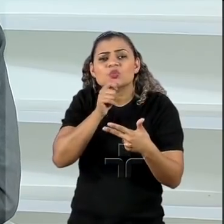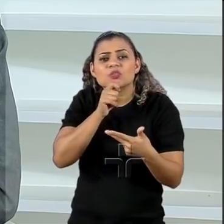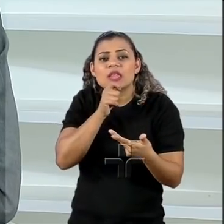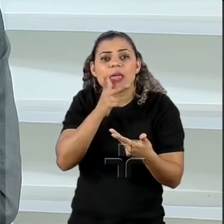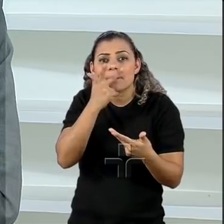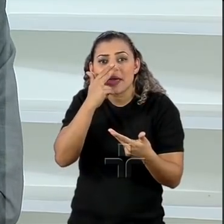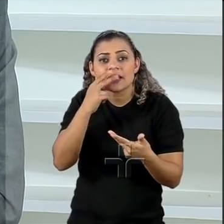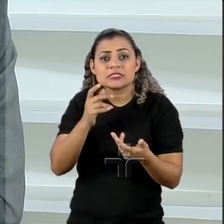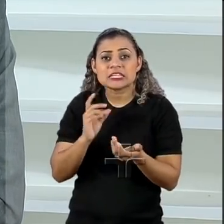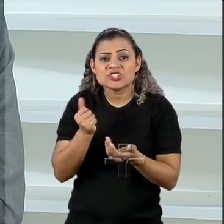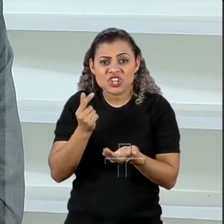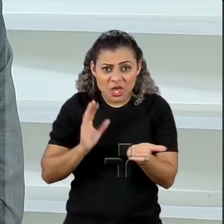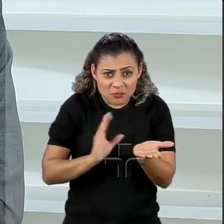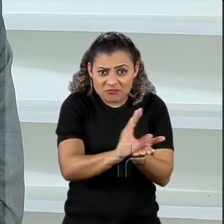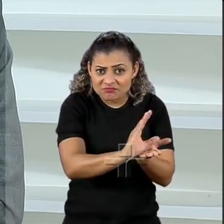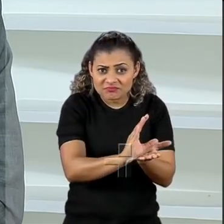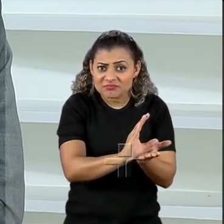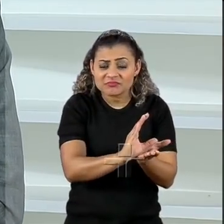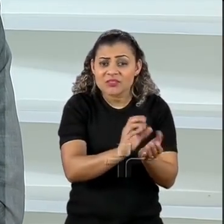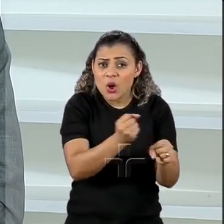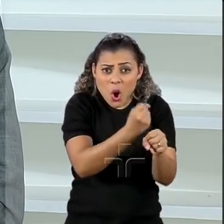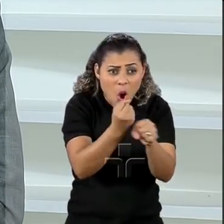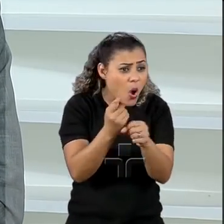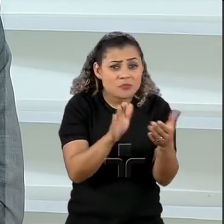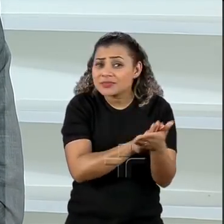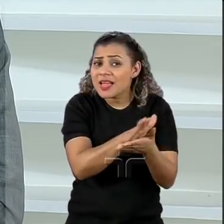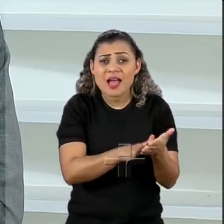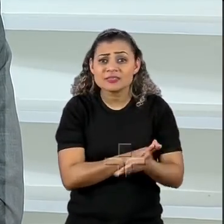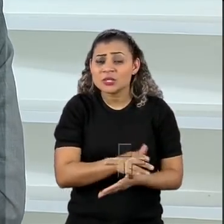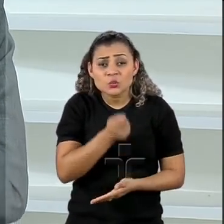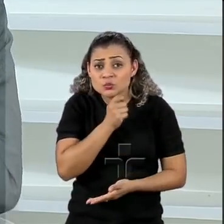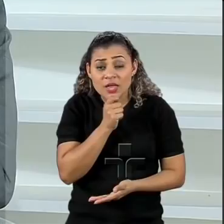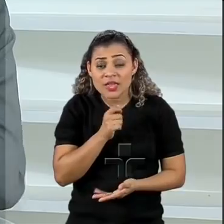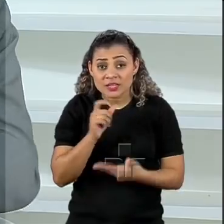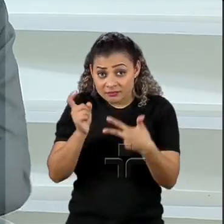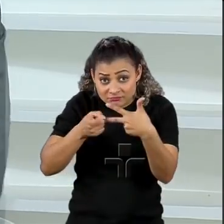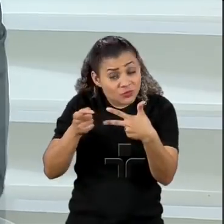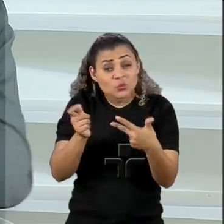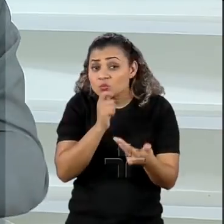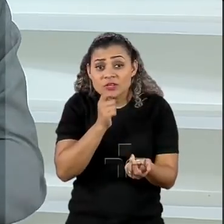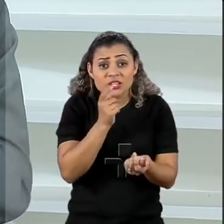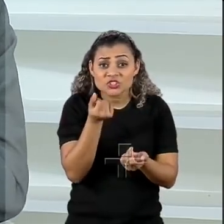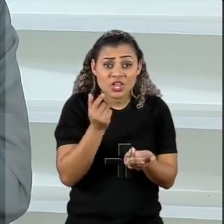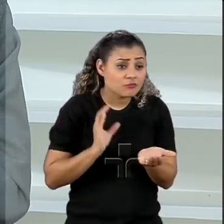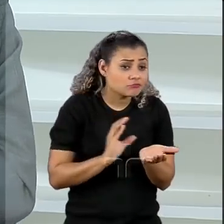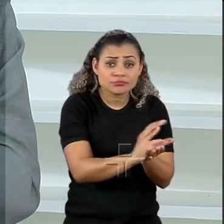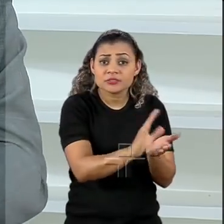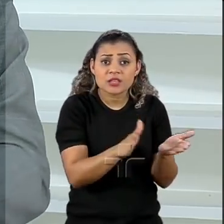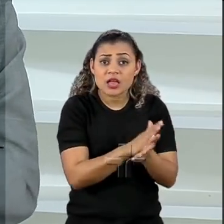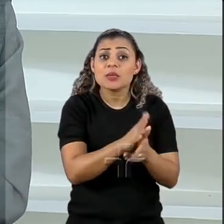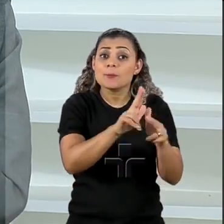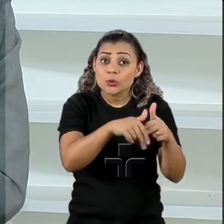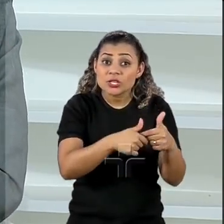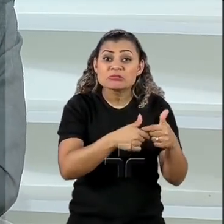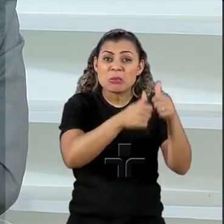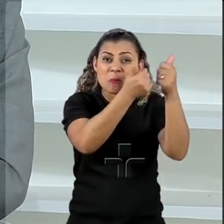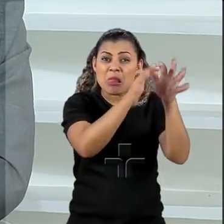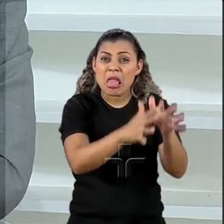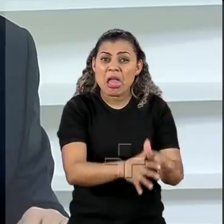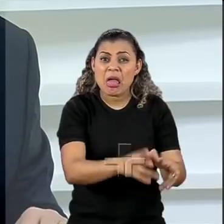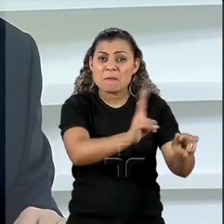interesse de investir na estrutura penitenciária propriamente dita. É verdade. E aí cria esse caos que nós